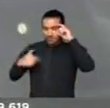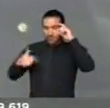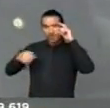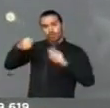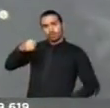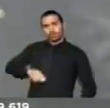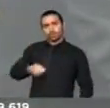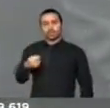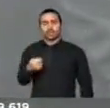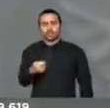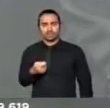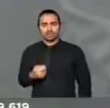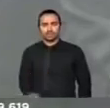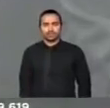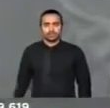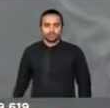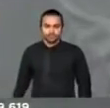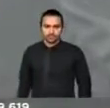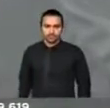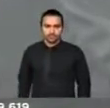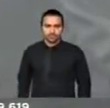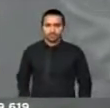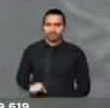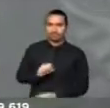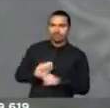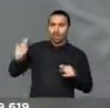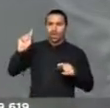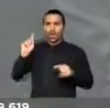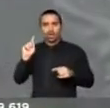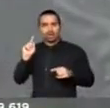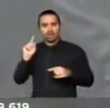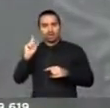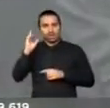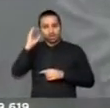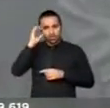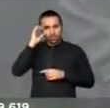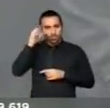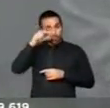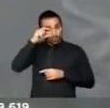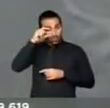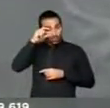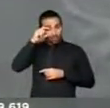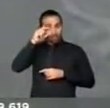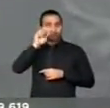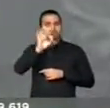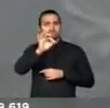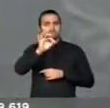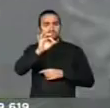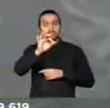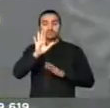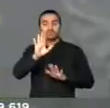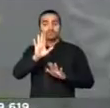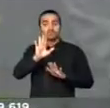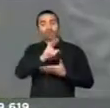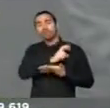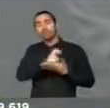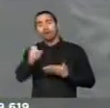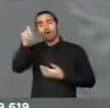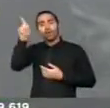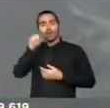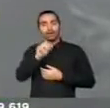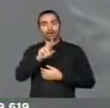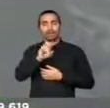autoridade. Fora Cunha, também concordo. E o fora Renan?